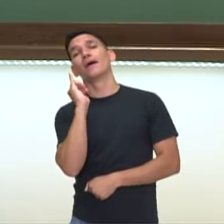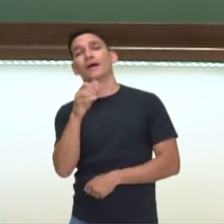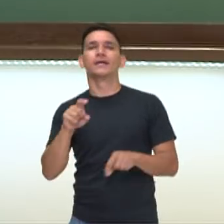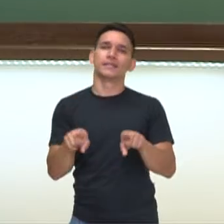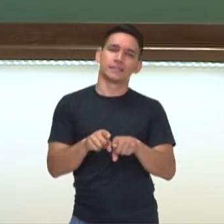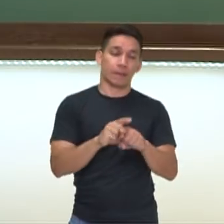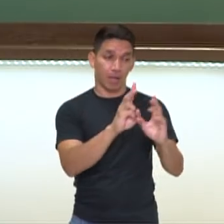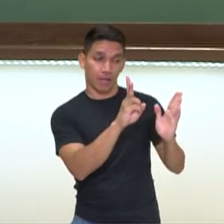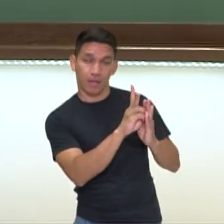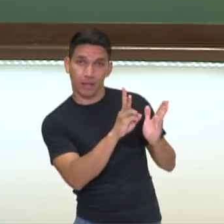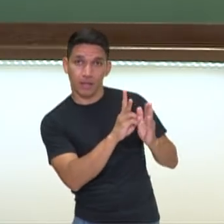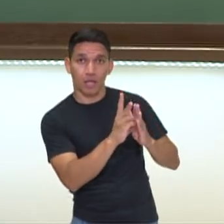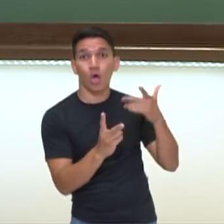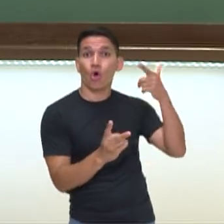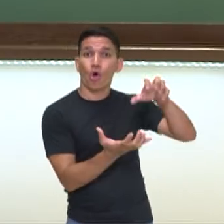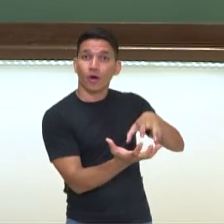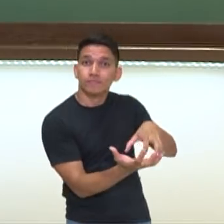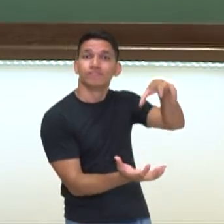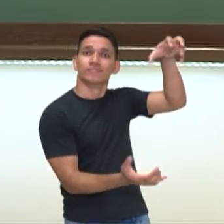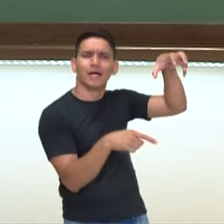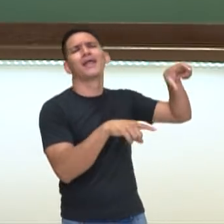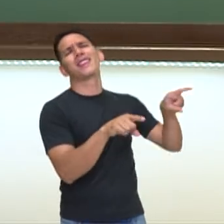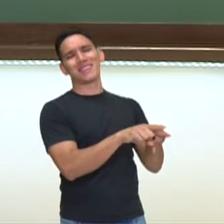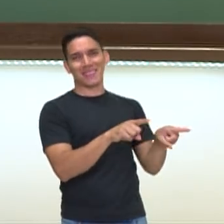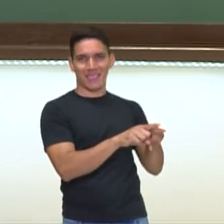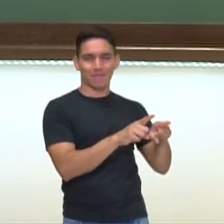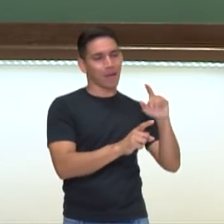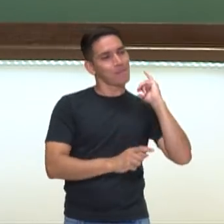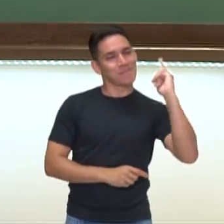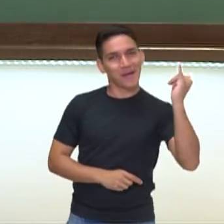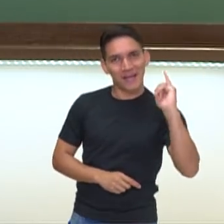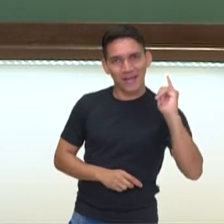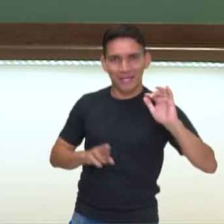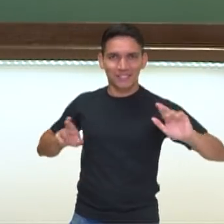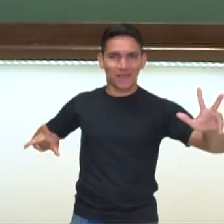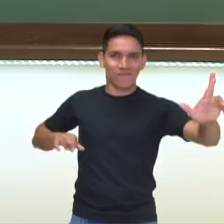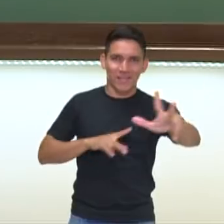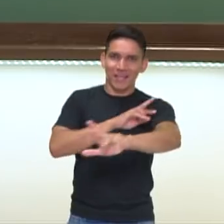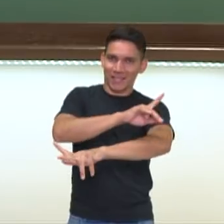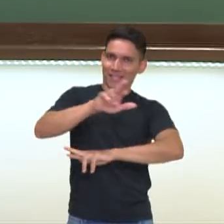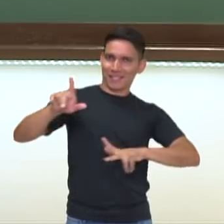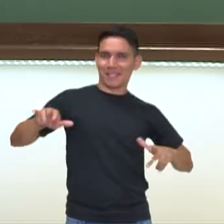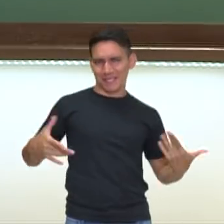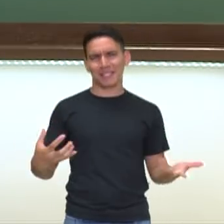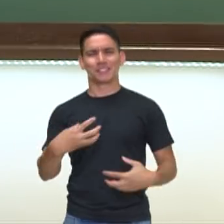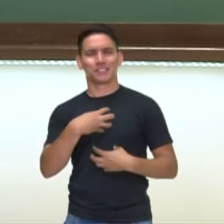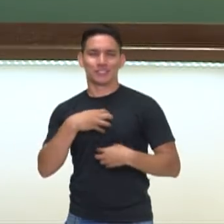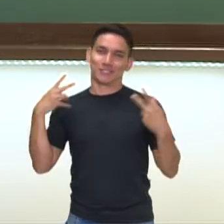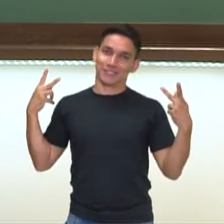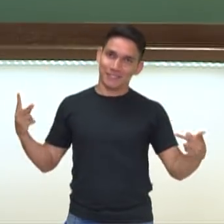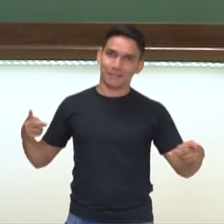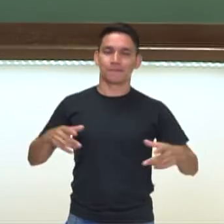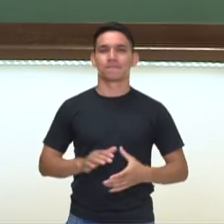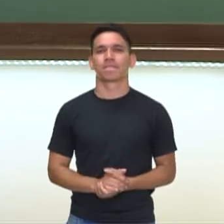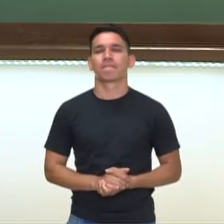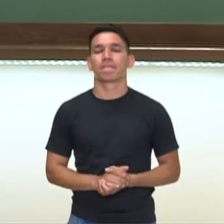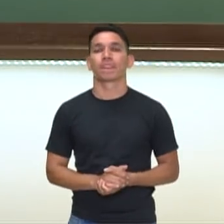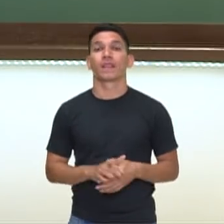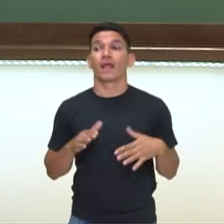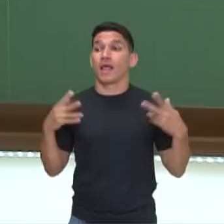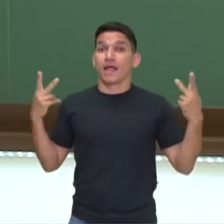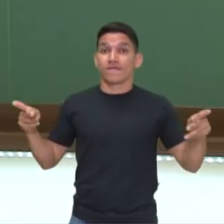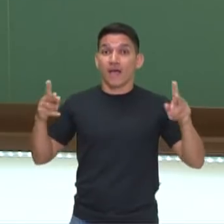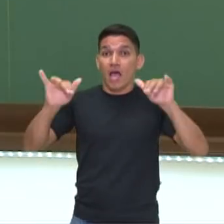pajés, xamãs, indígenas, que também contam as histórias dos antepassados. Bom, e eles